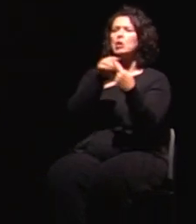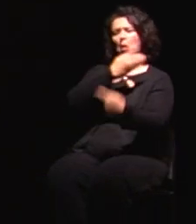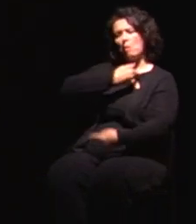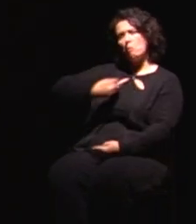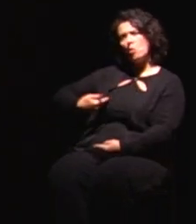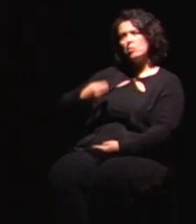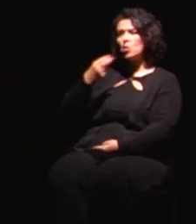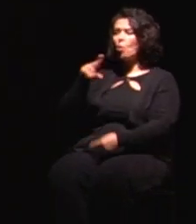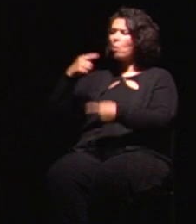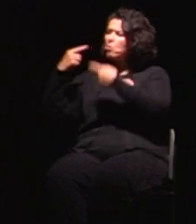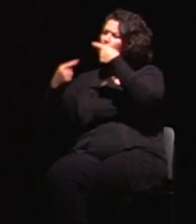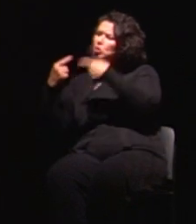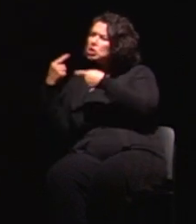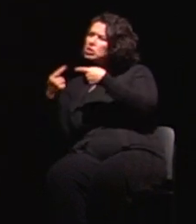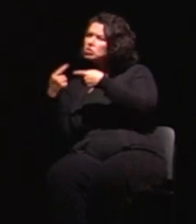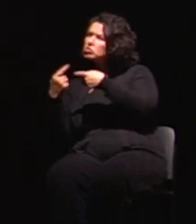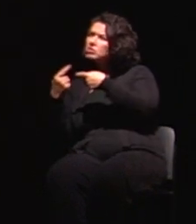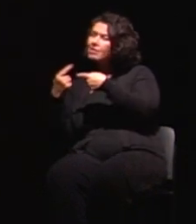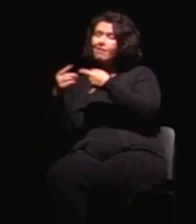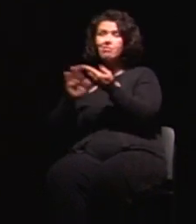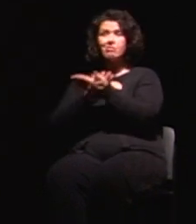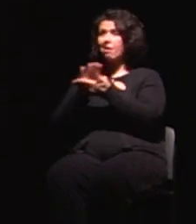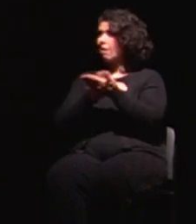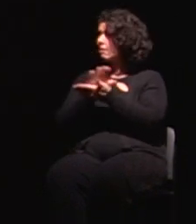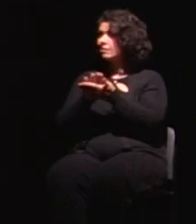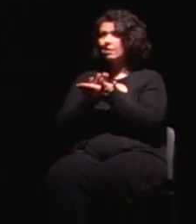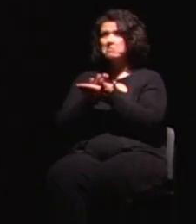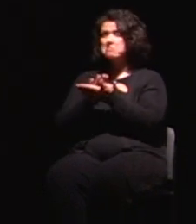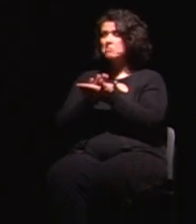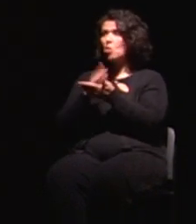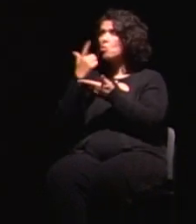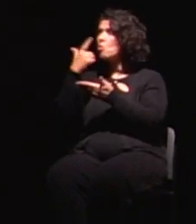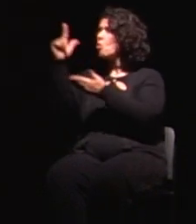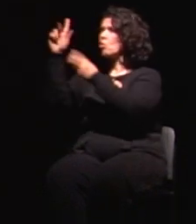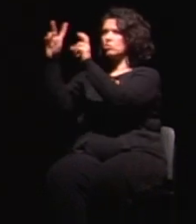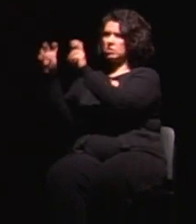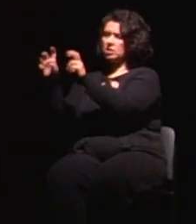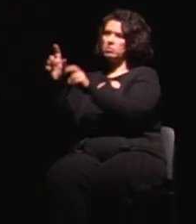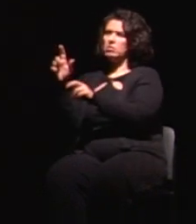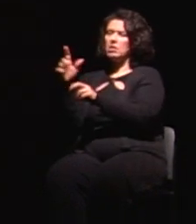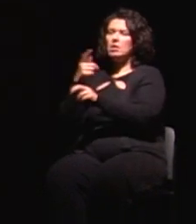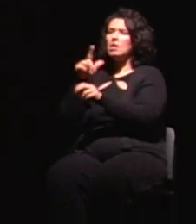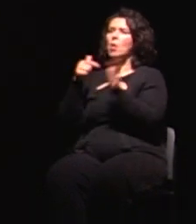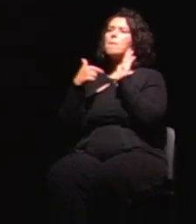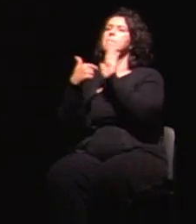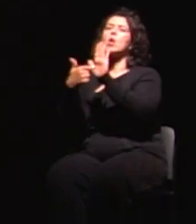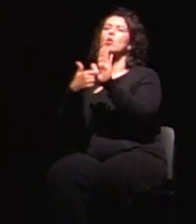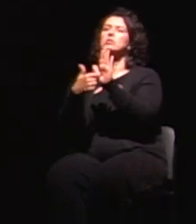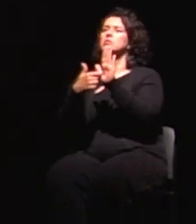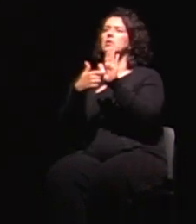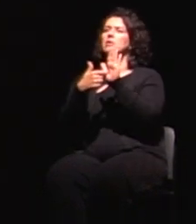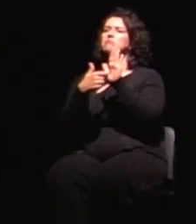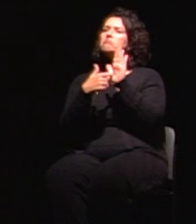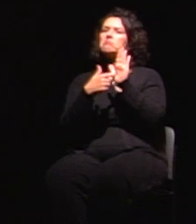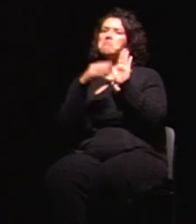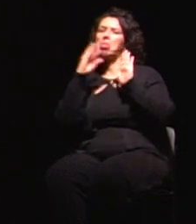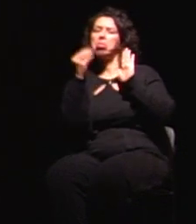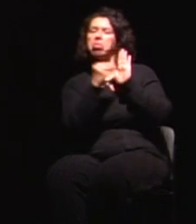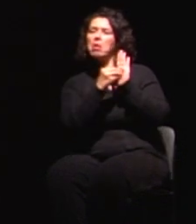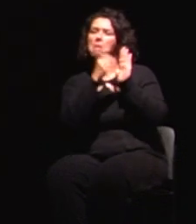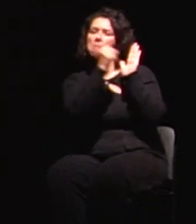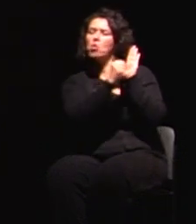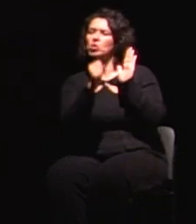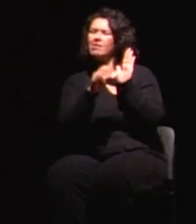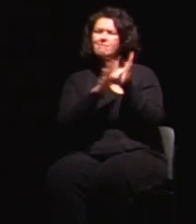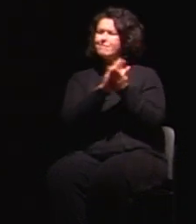esfera política, pública, né, da esfera do poder, né? Ela não trata do poder, né? E isso já não